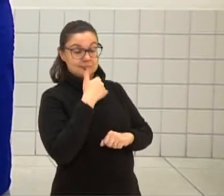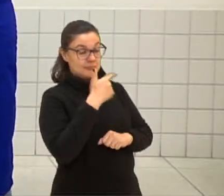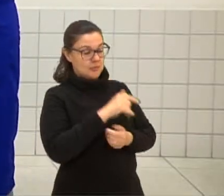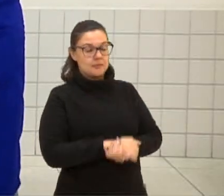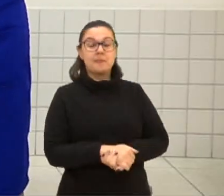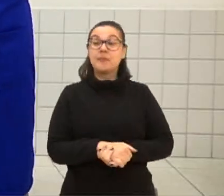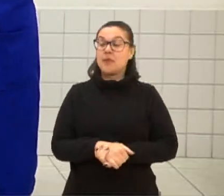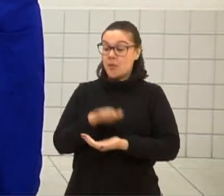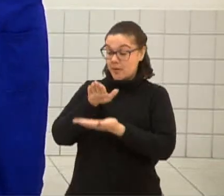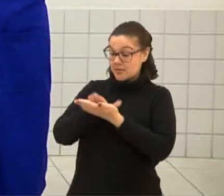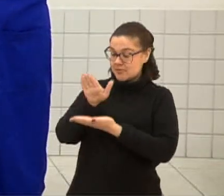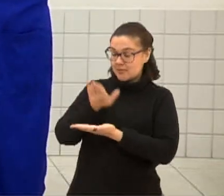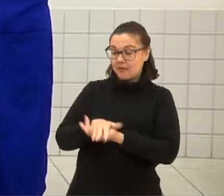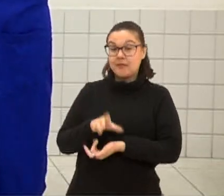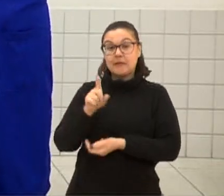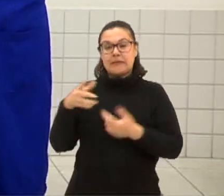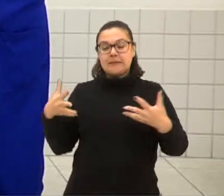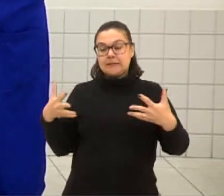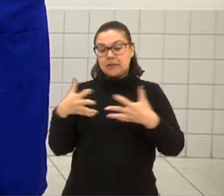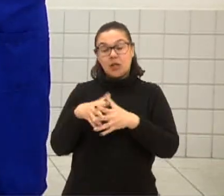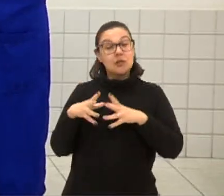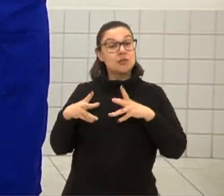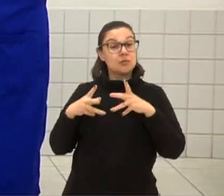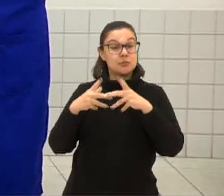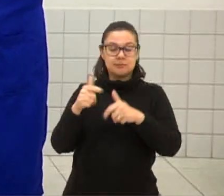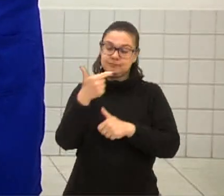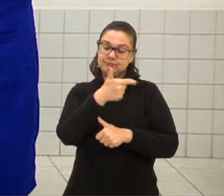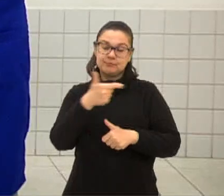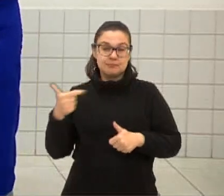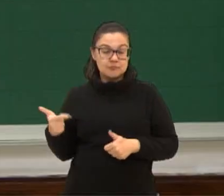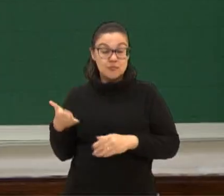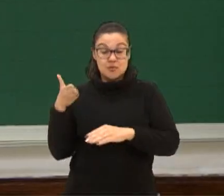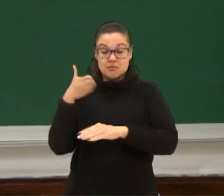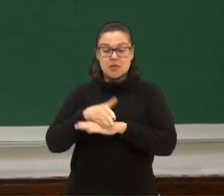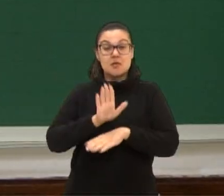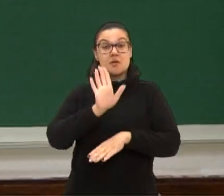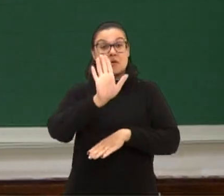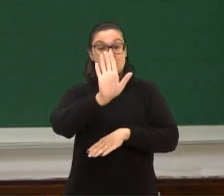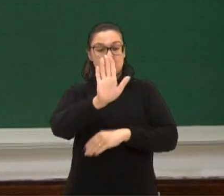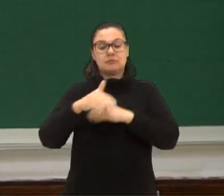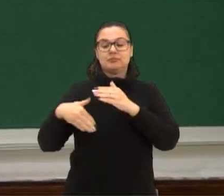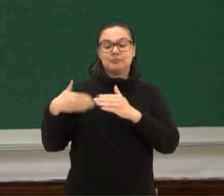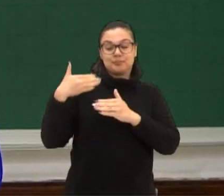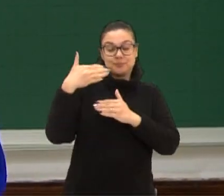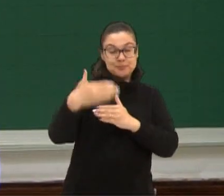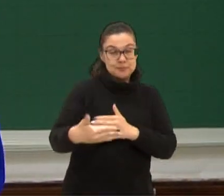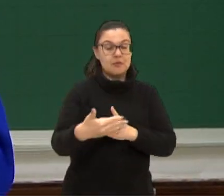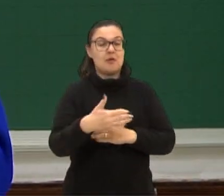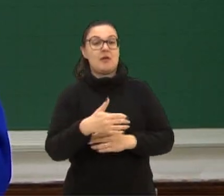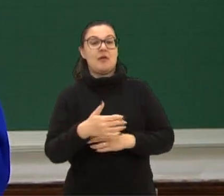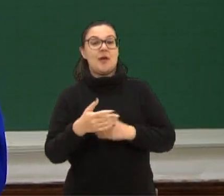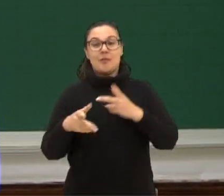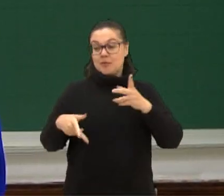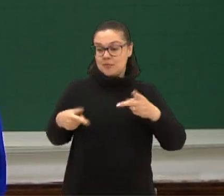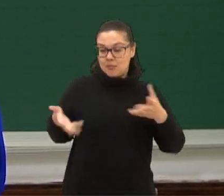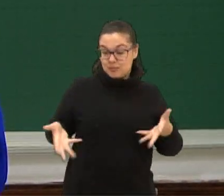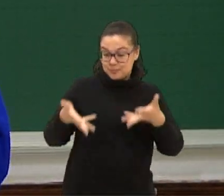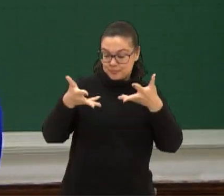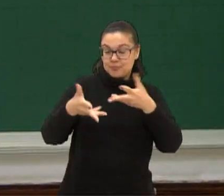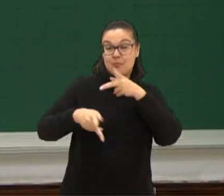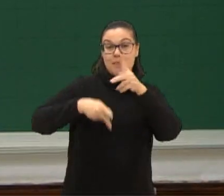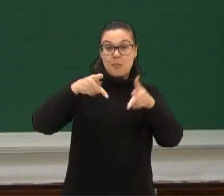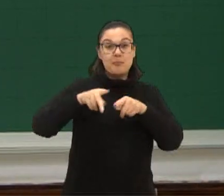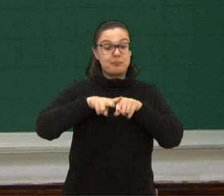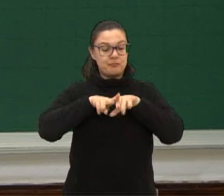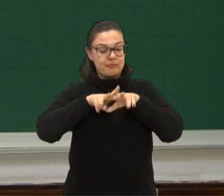Então esse custo, né, complica para que nem todos tenham acesso, mas com o tempo, depois, né, com a popularização, enfim,